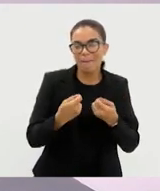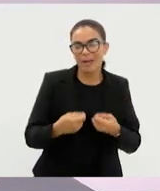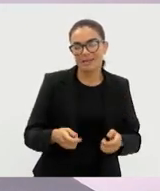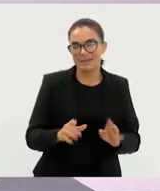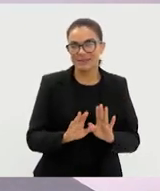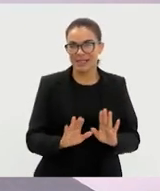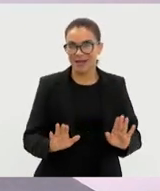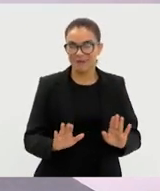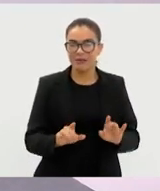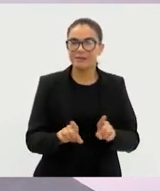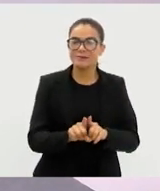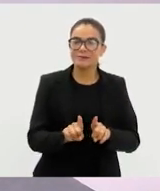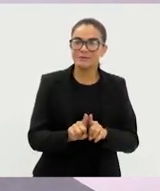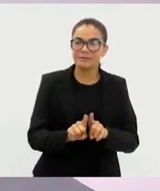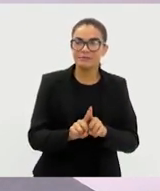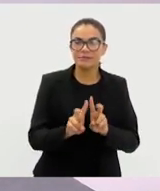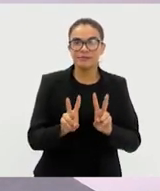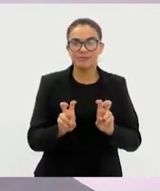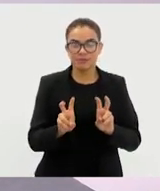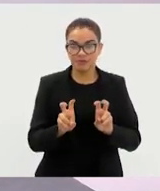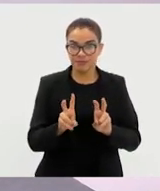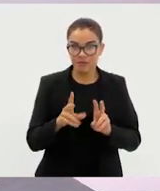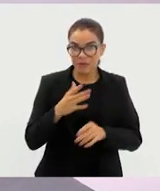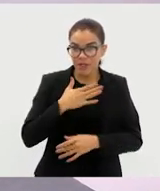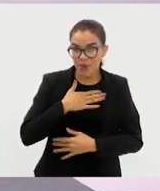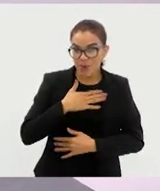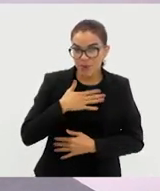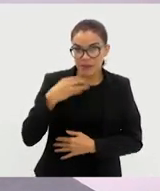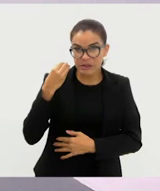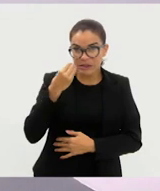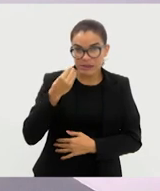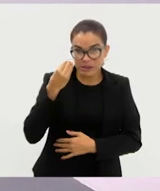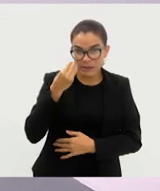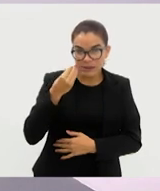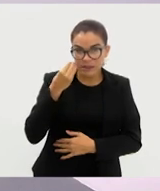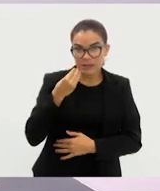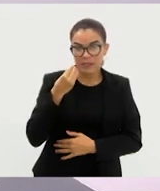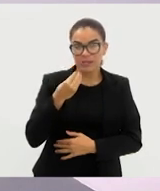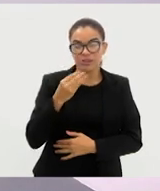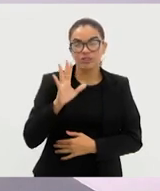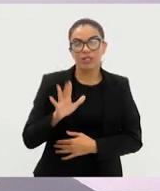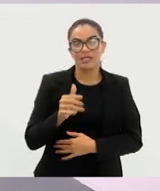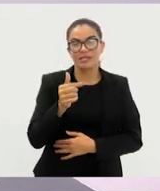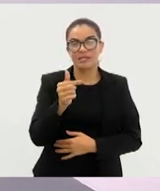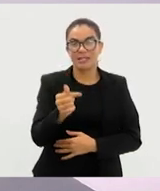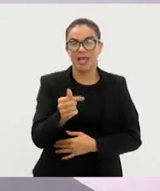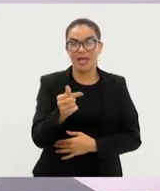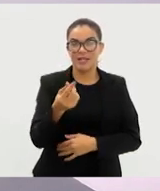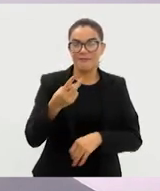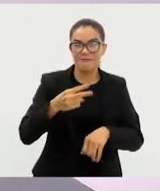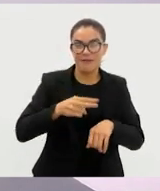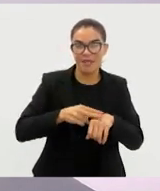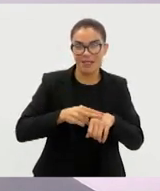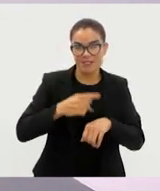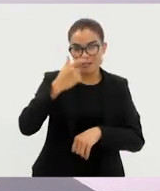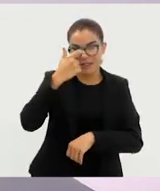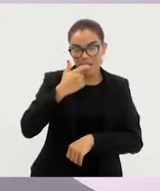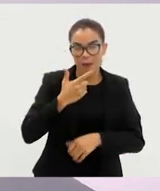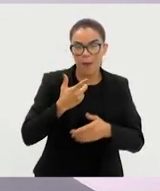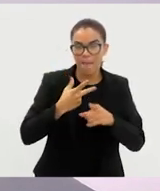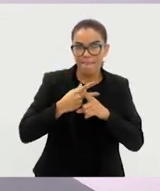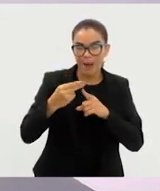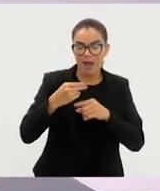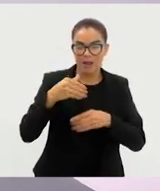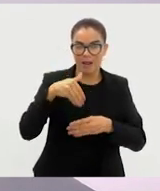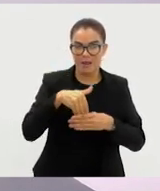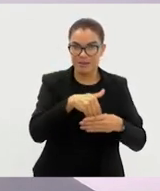e, sobretudo, no que diz respeito, pela minha experiência aqui já nessa casa, já de 7 mandatos, se nós não regulamentarmos